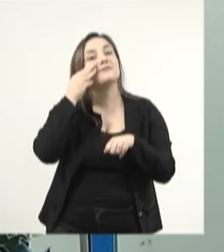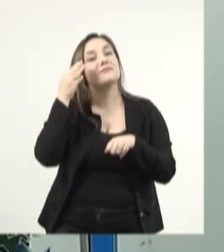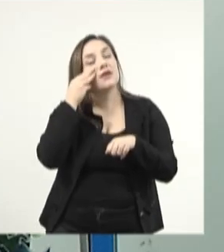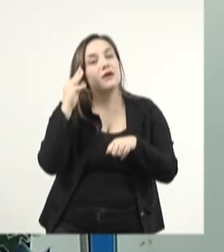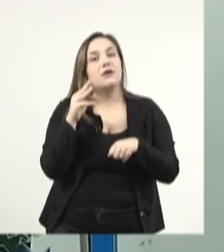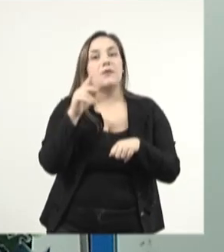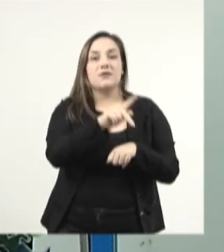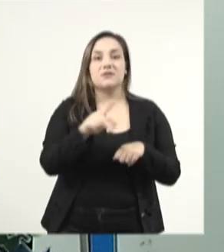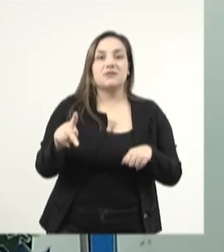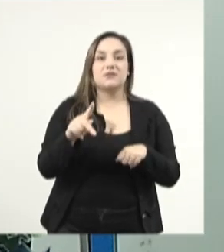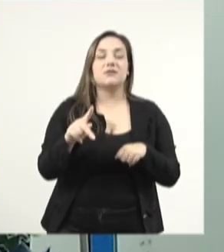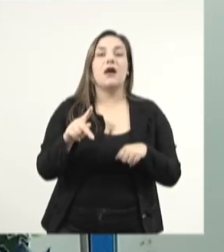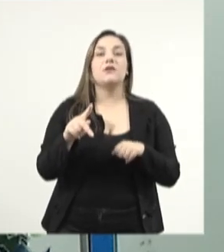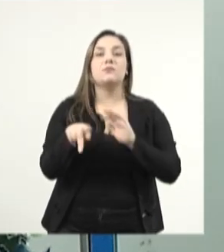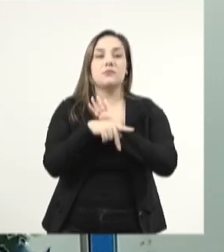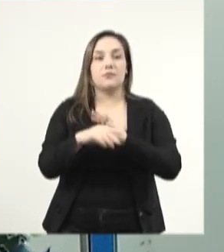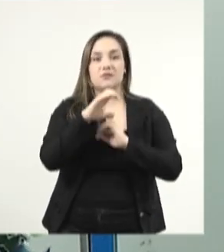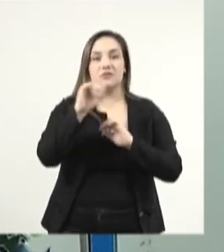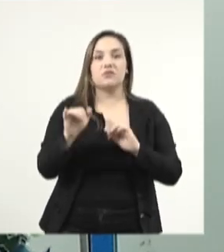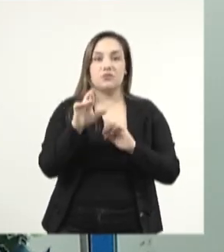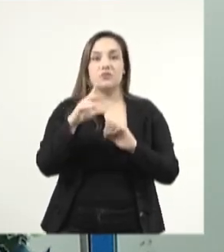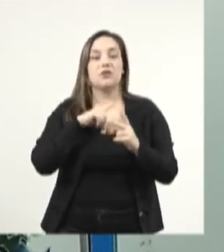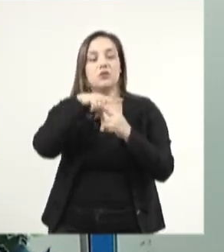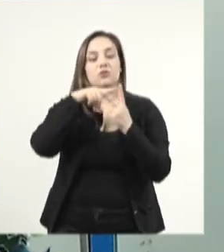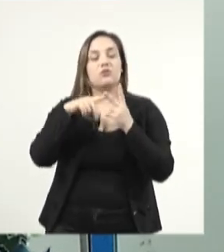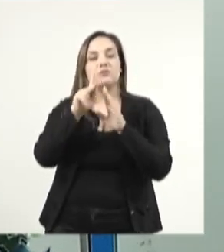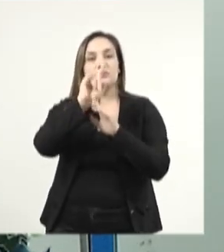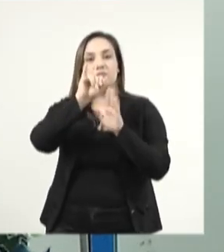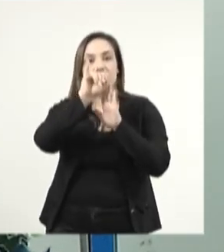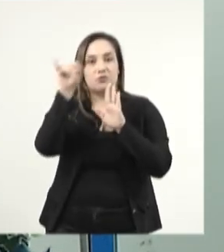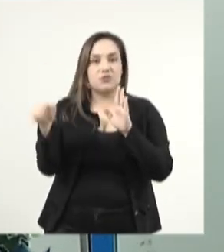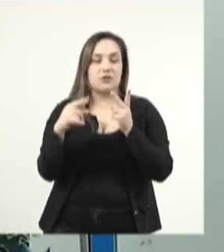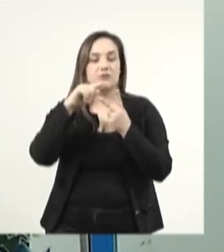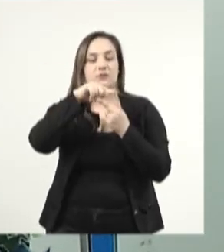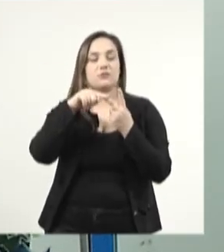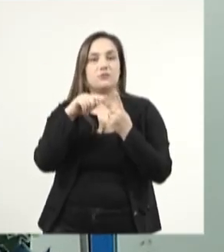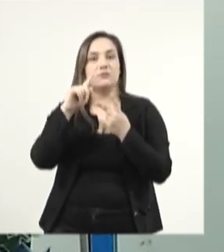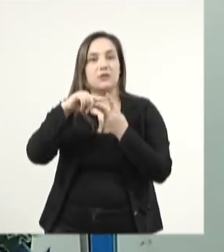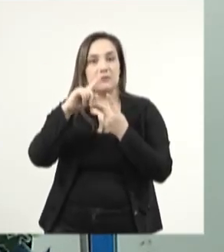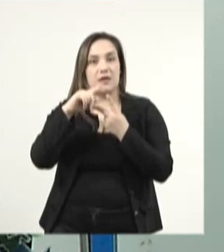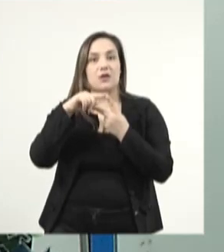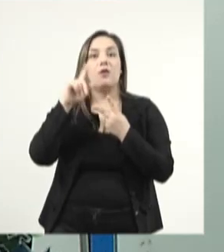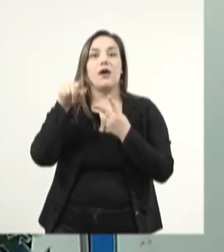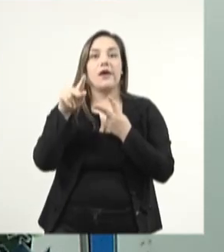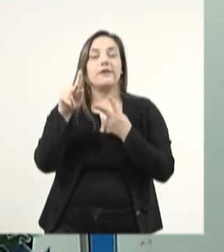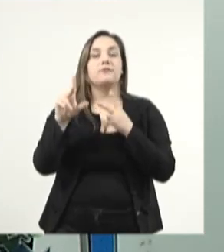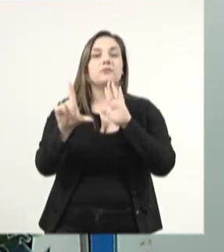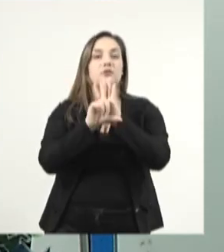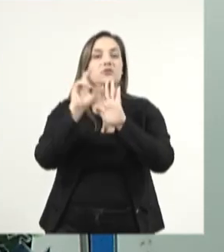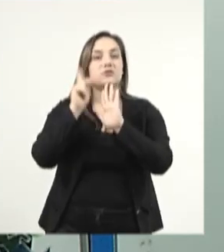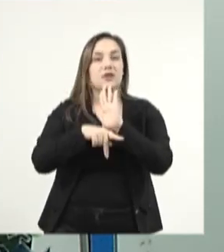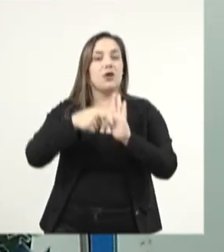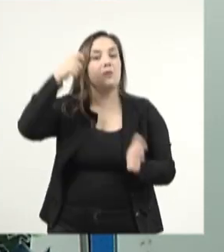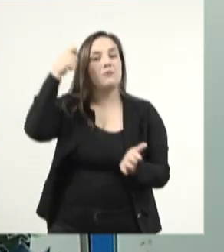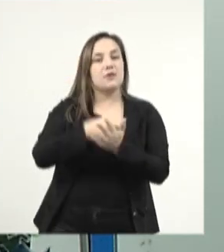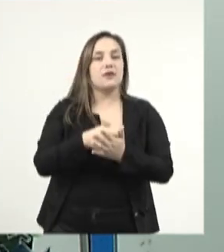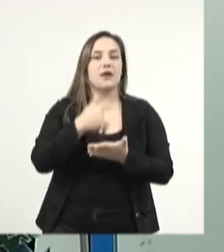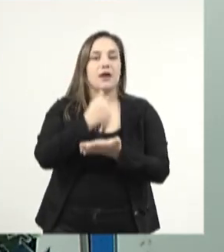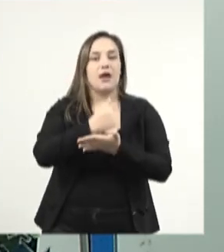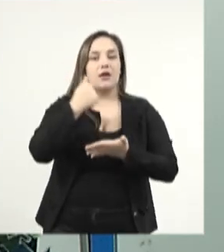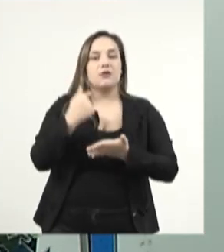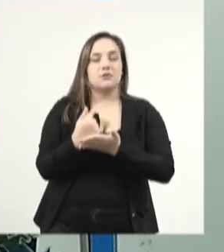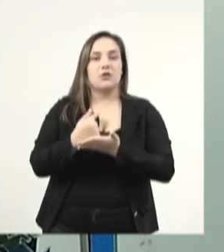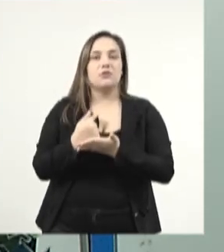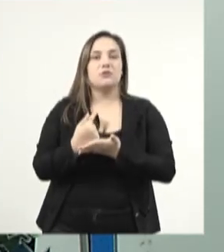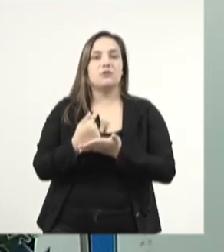fez a relatoria de 2 matérias. A gente começa trazendo o comentário da deputada Mara Caseiro sobre um projeto que obriga cartórios